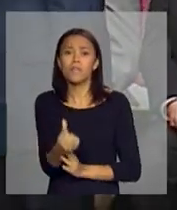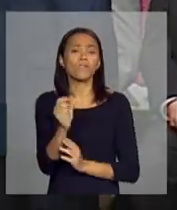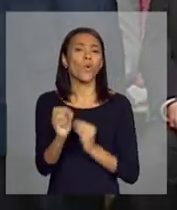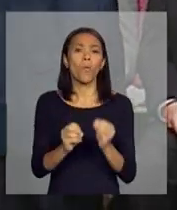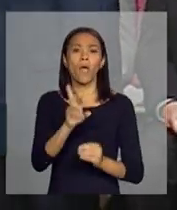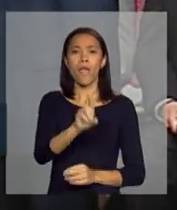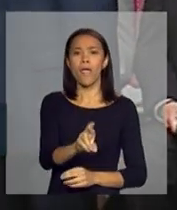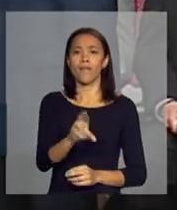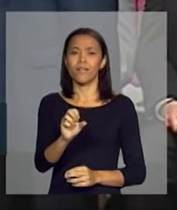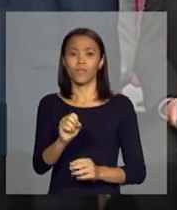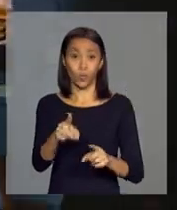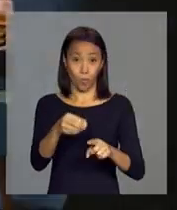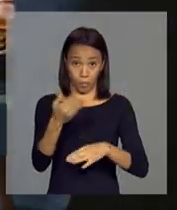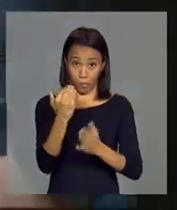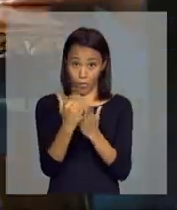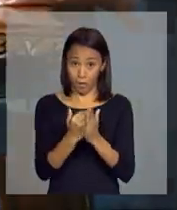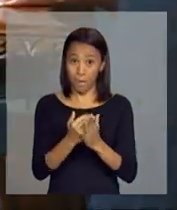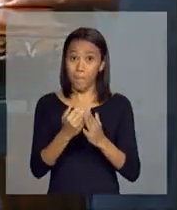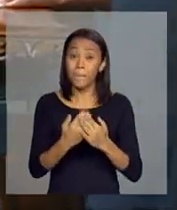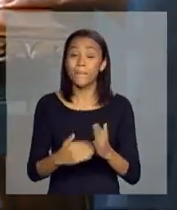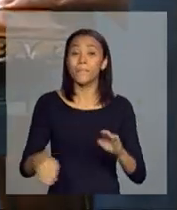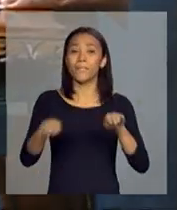do RS Mais Igual.